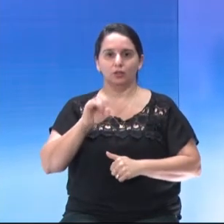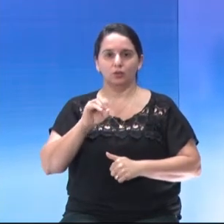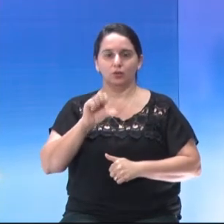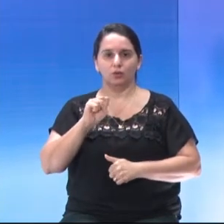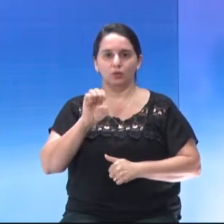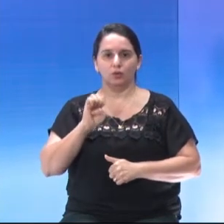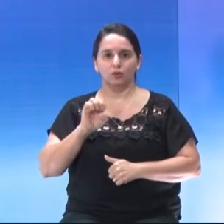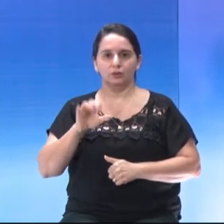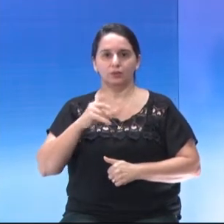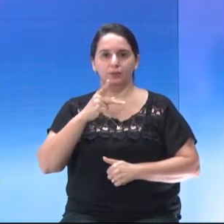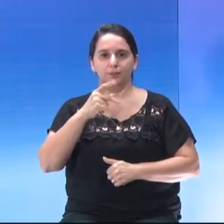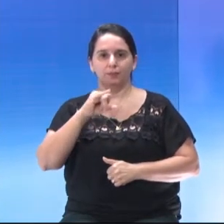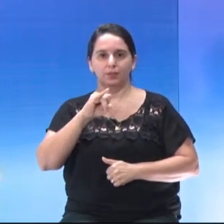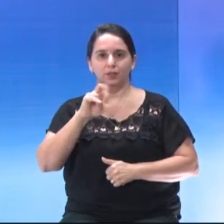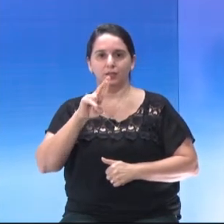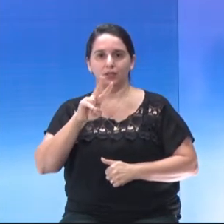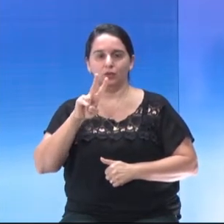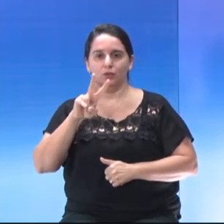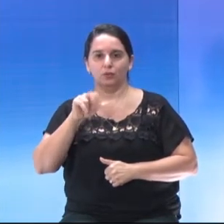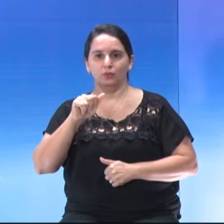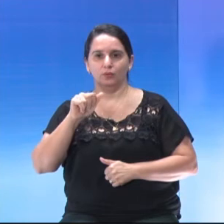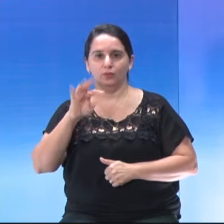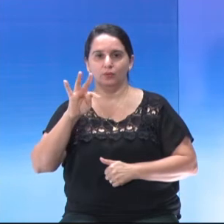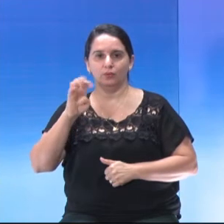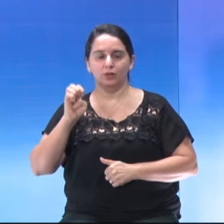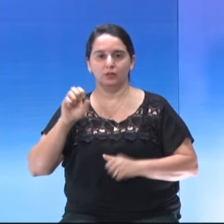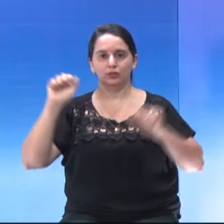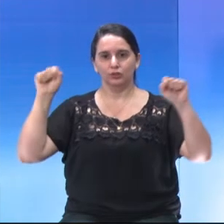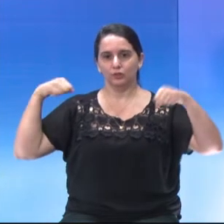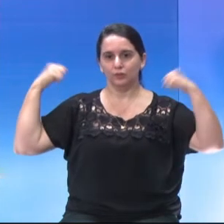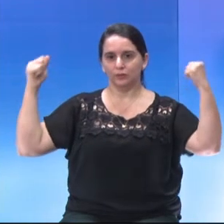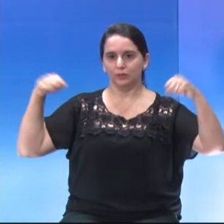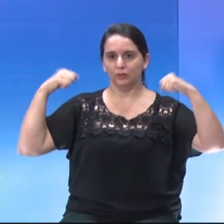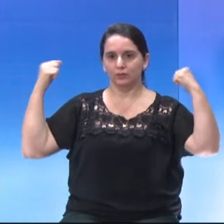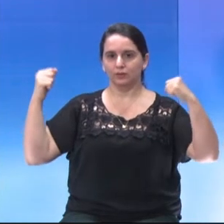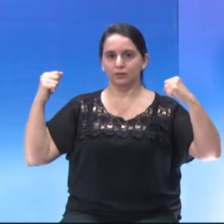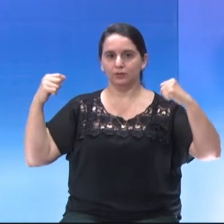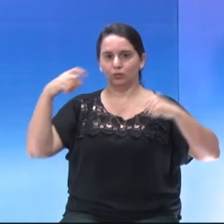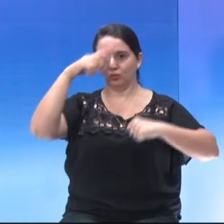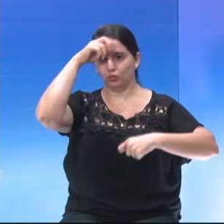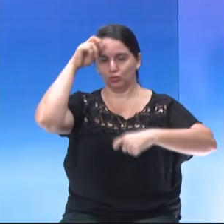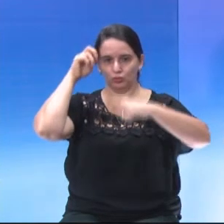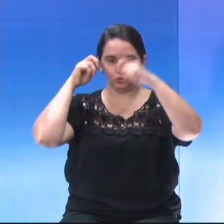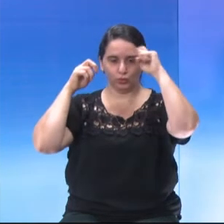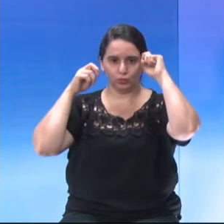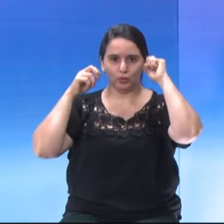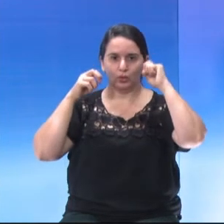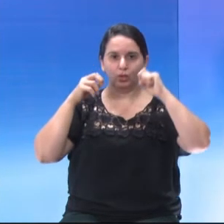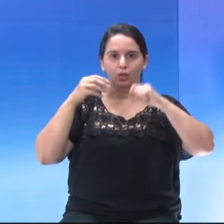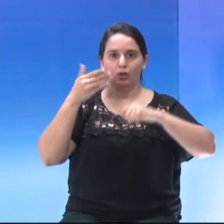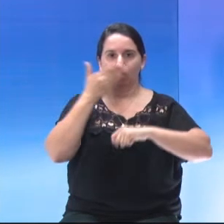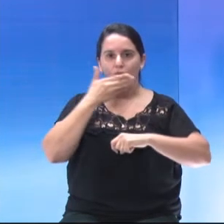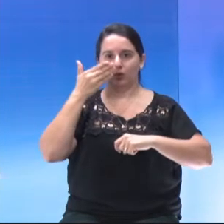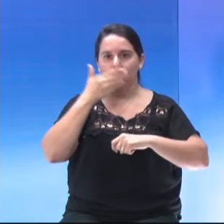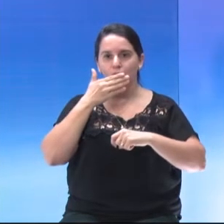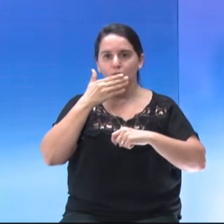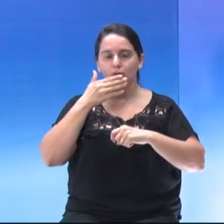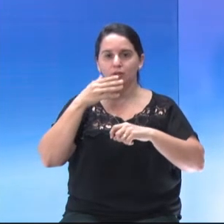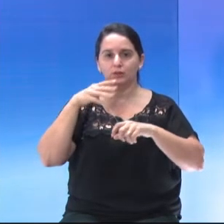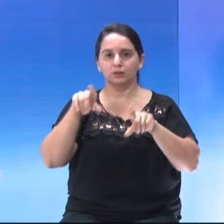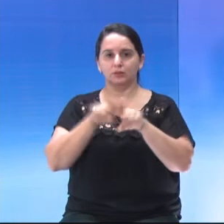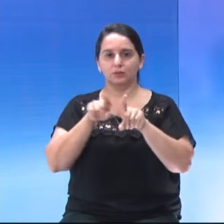a prática de exercícios físicos que demandam grande quantidade de esforço, a glicose é